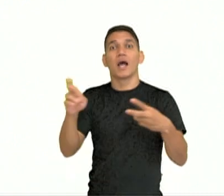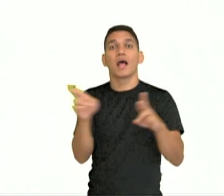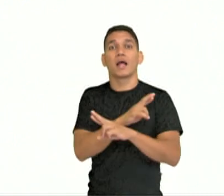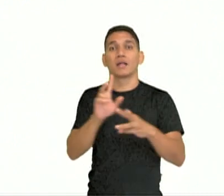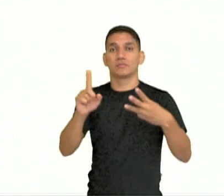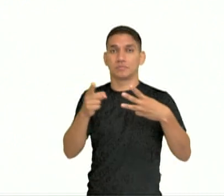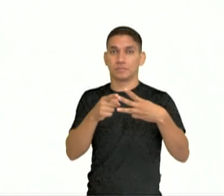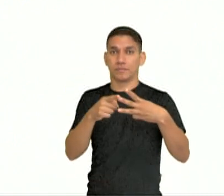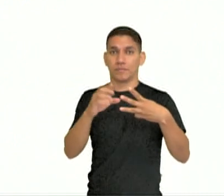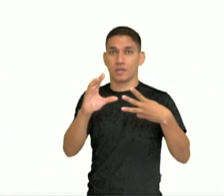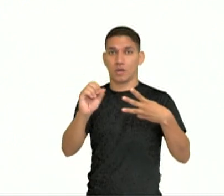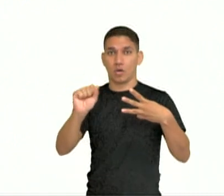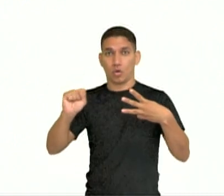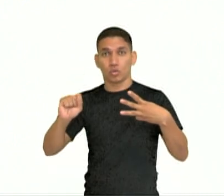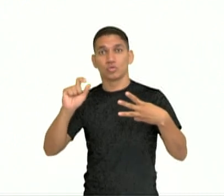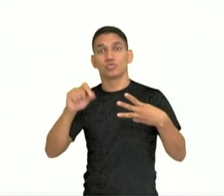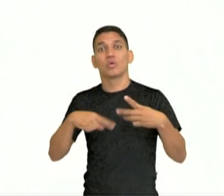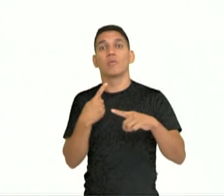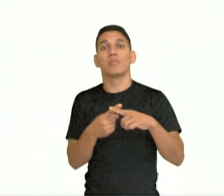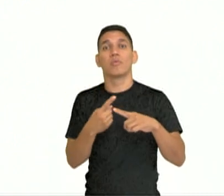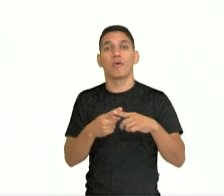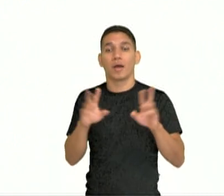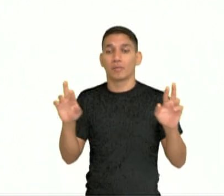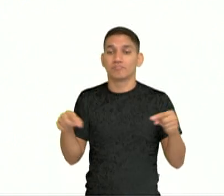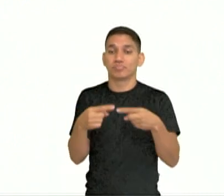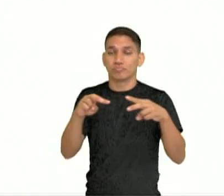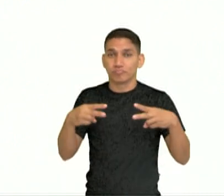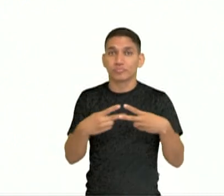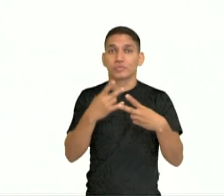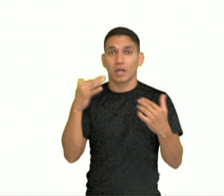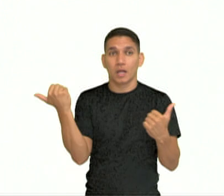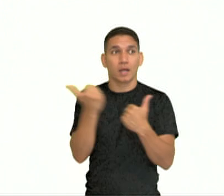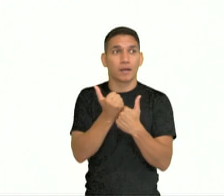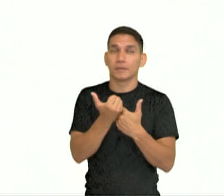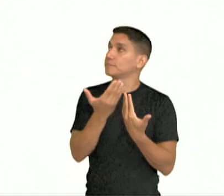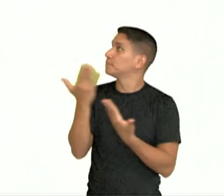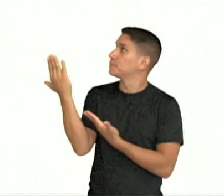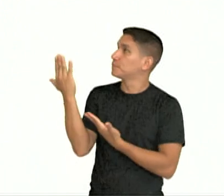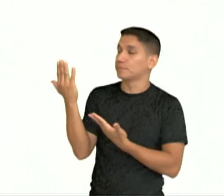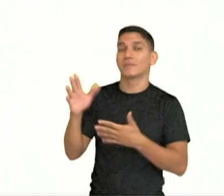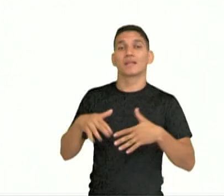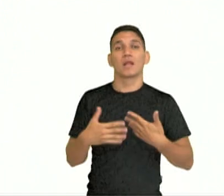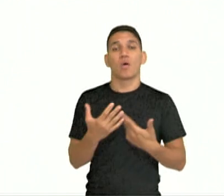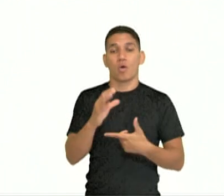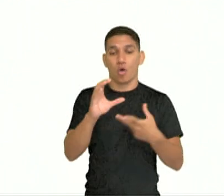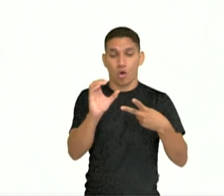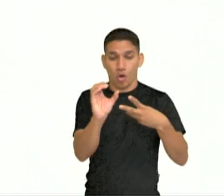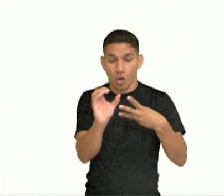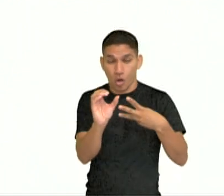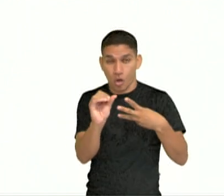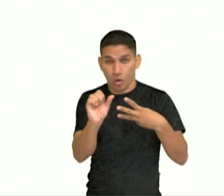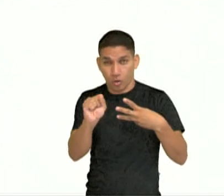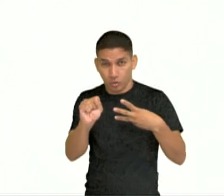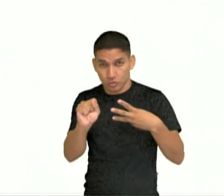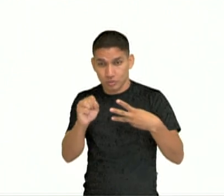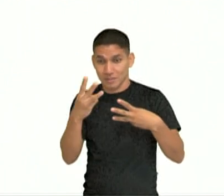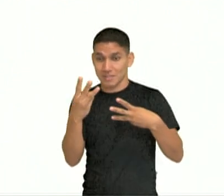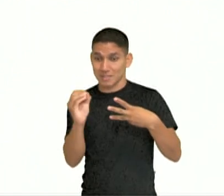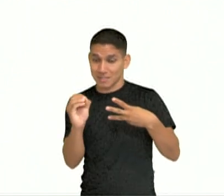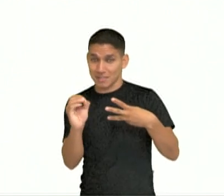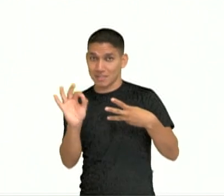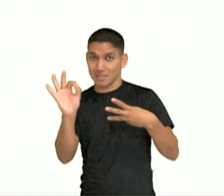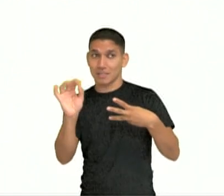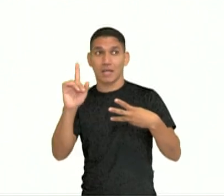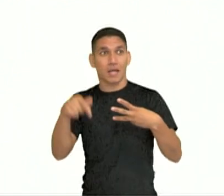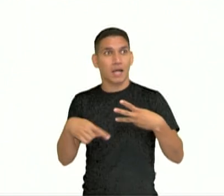cosseno é a divisão do cateto adjacente pela hipotenusa, tá aqui. Então, cosseno de 30 vai ser a divisão de 8 pelo x,